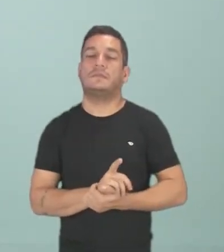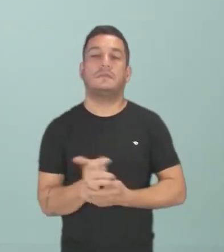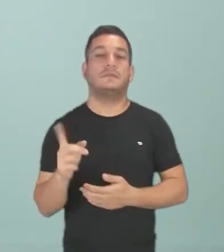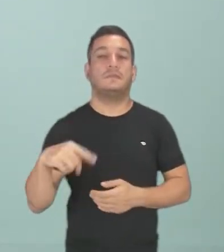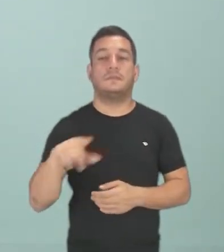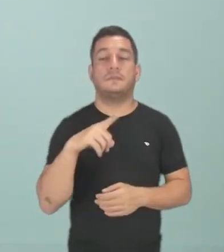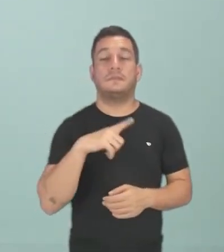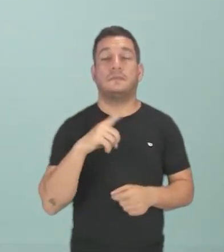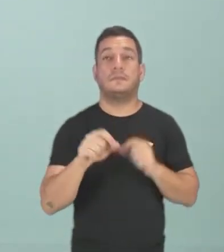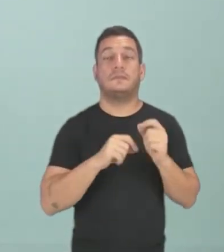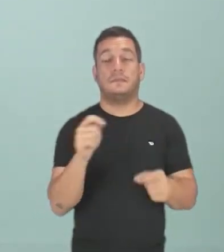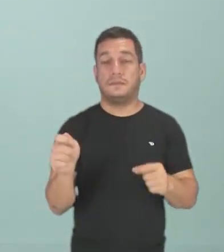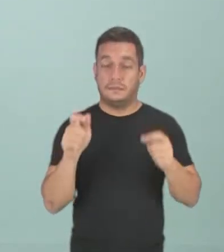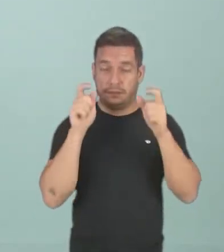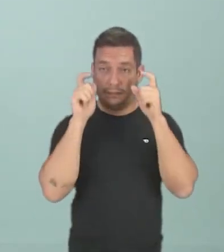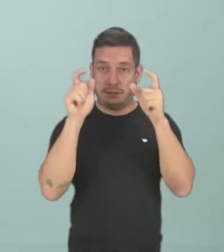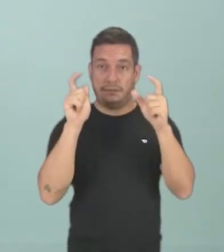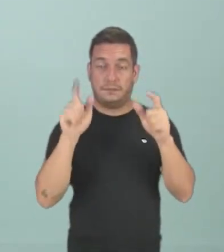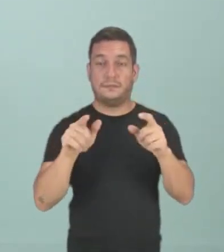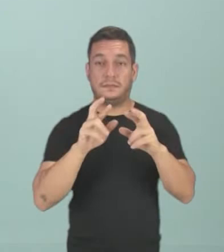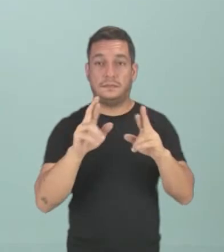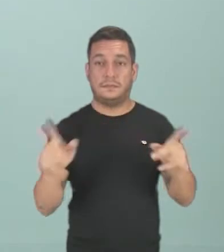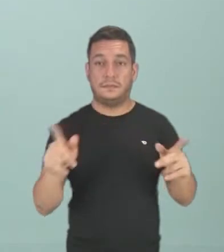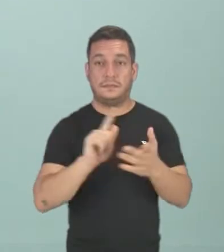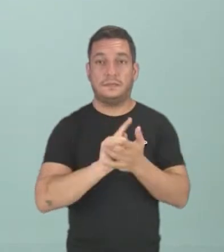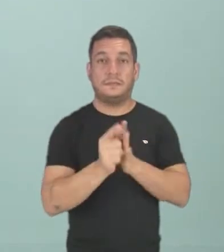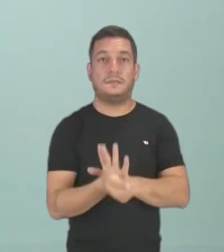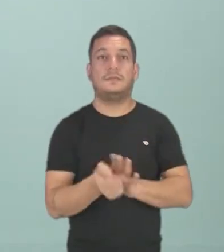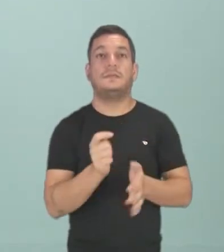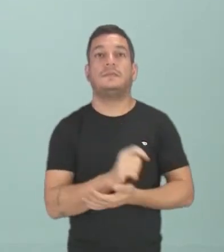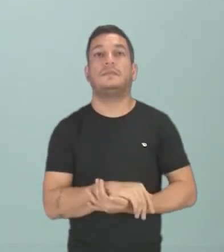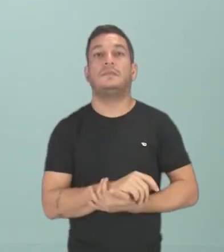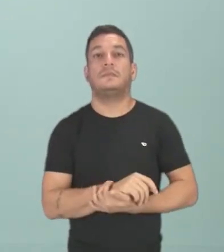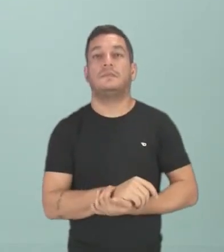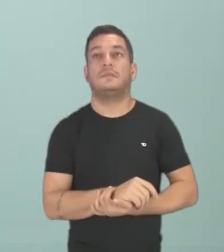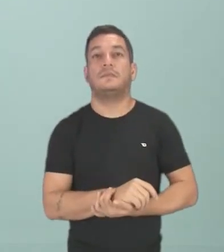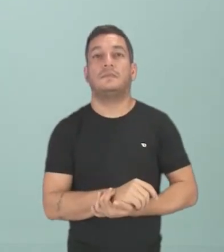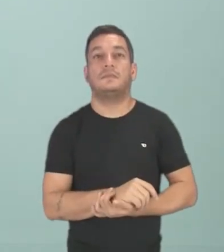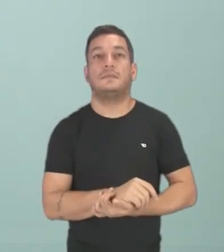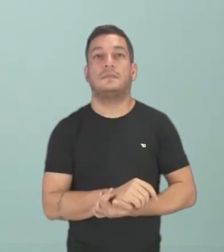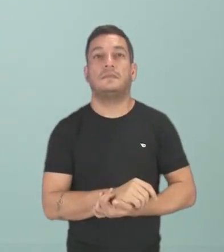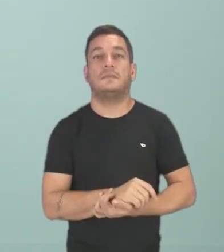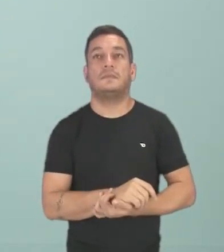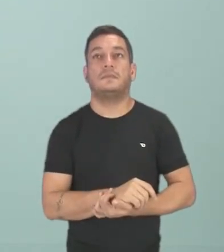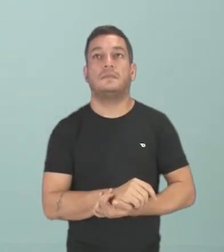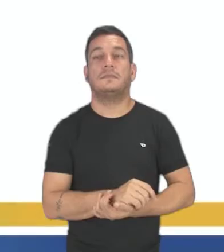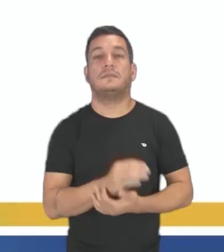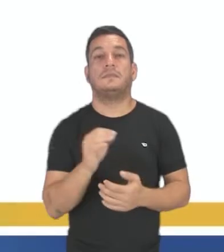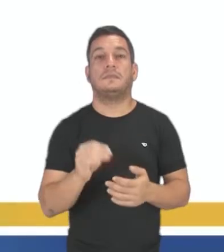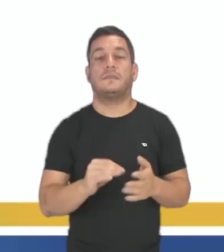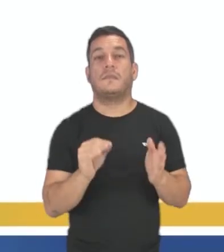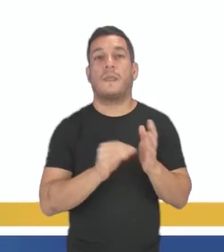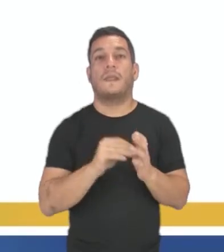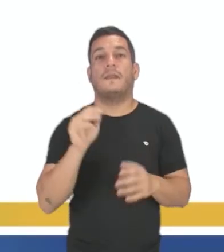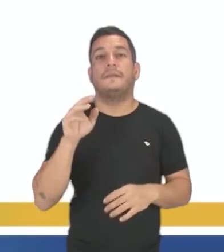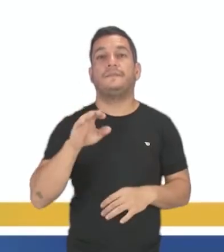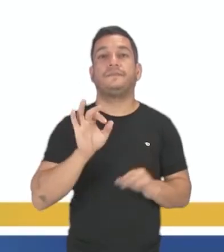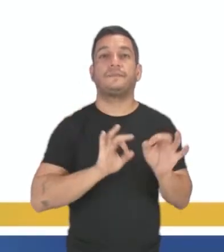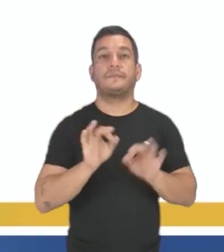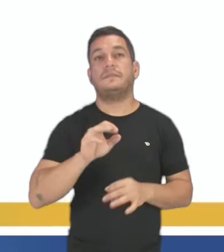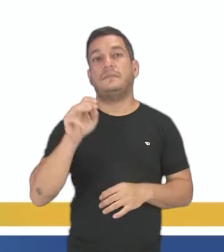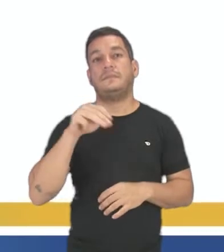vocês tenham bastante atenção para diferenciar um gênero do outro. Aqui eu coloco para vocês um mapa mental